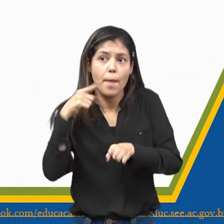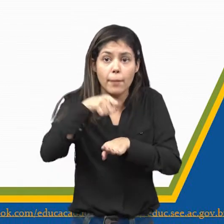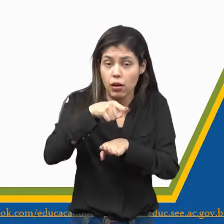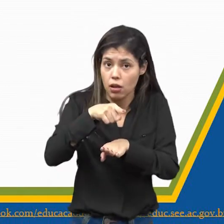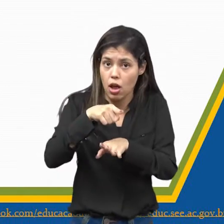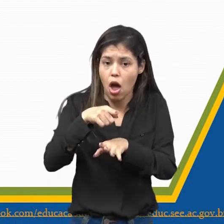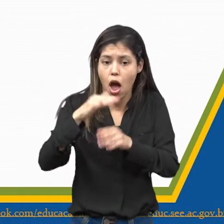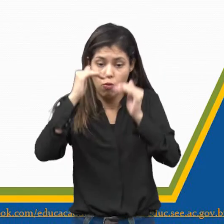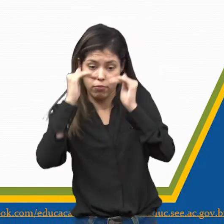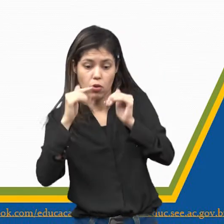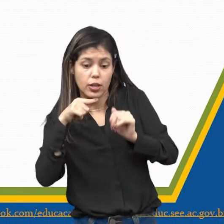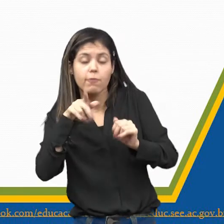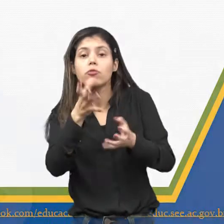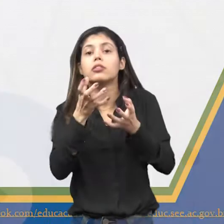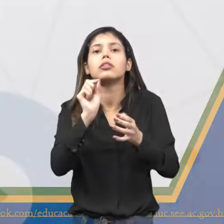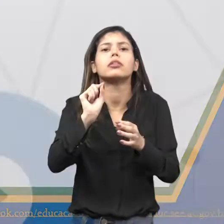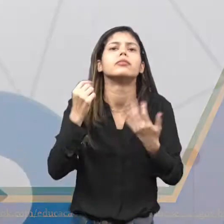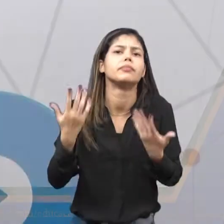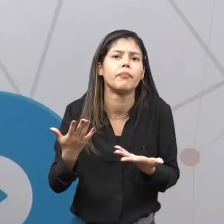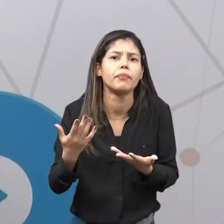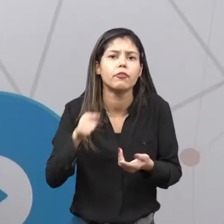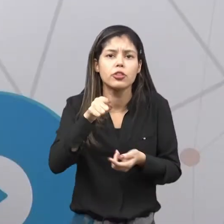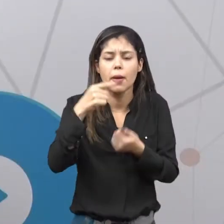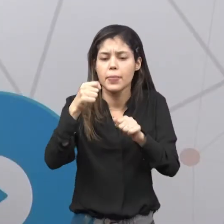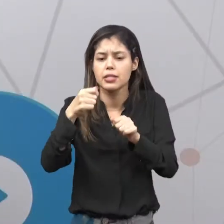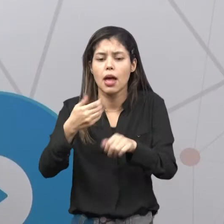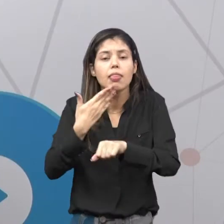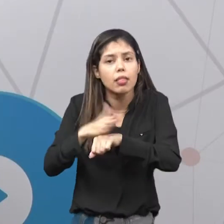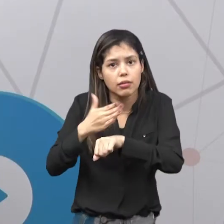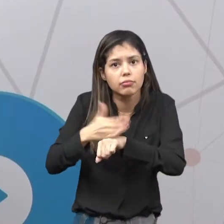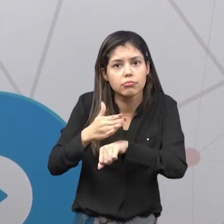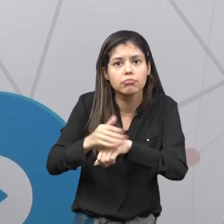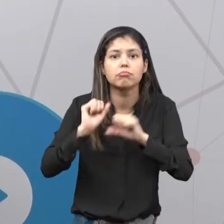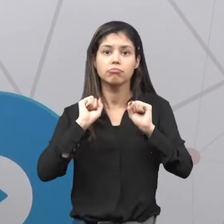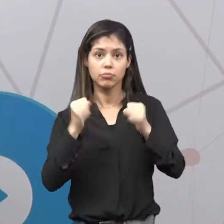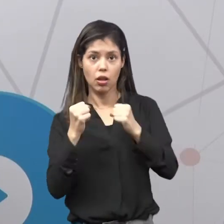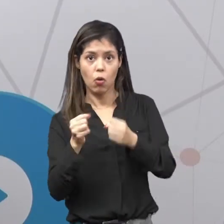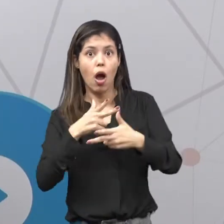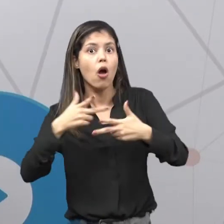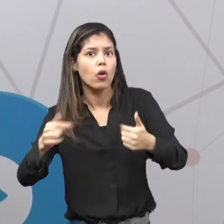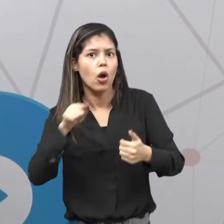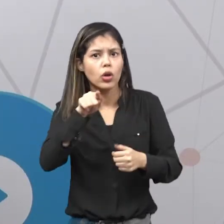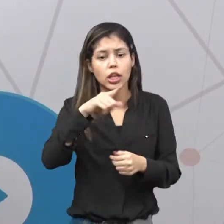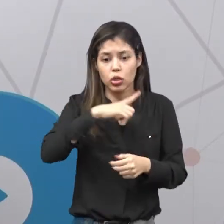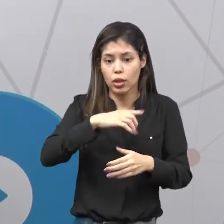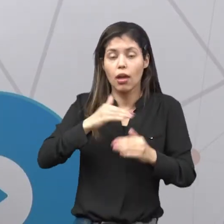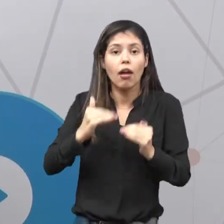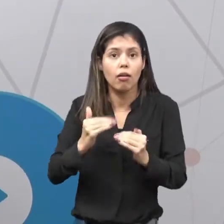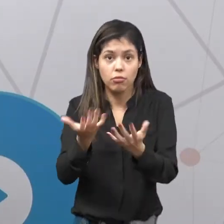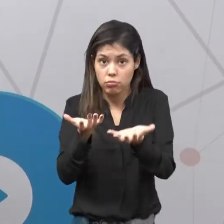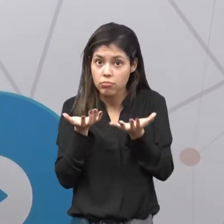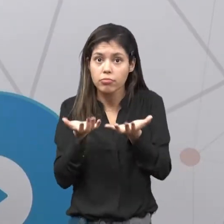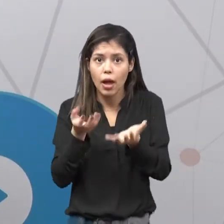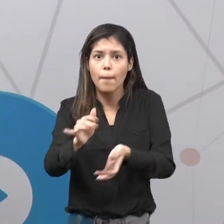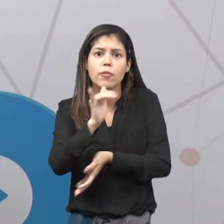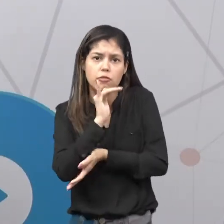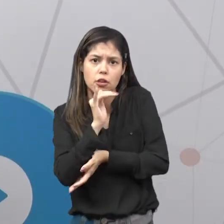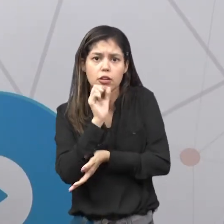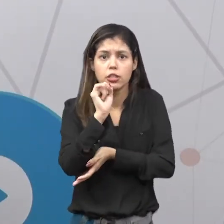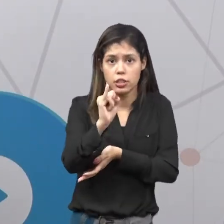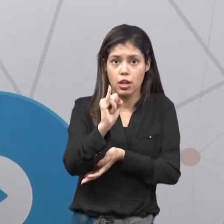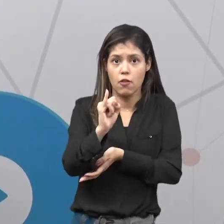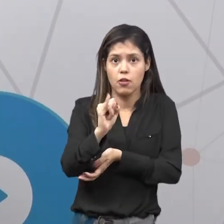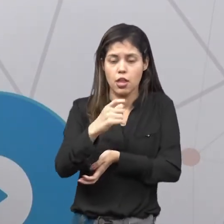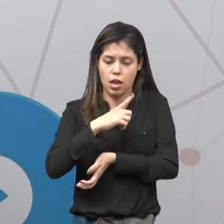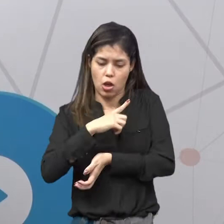seu objetivo. Ou seja, você precisa treinar uma coisa que seja para o objetivo que você quer. Por exemplo, se você quer